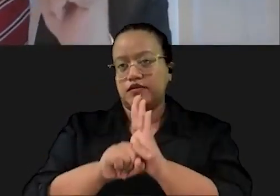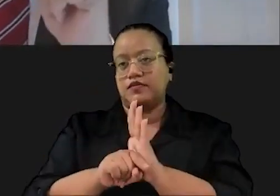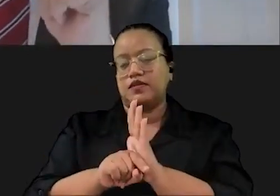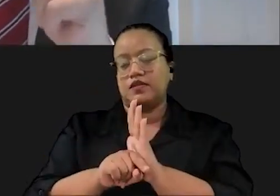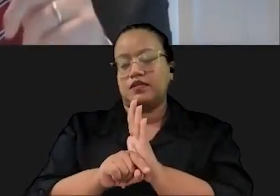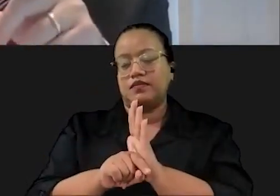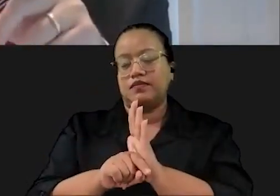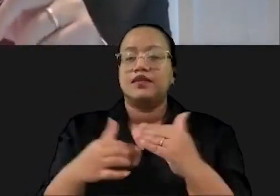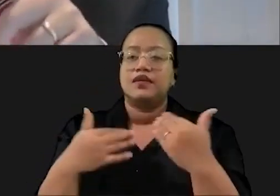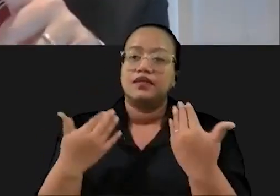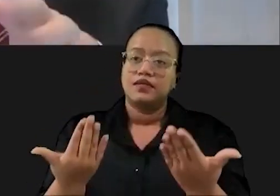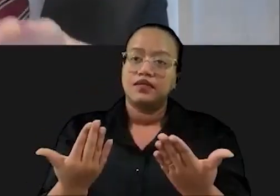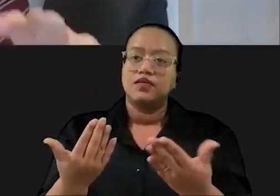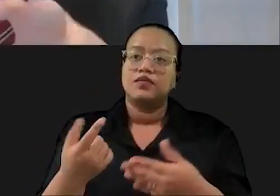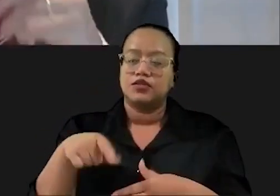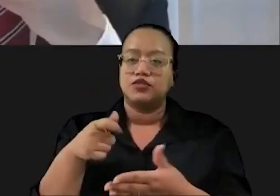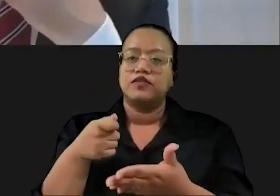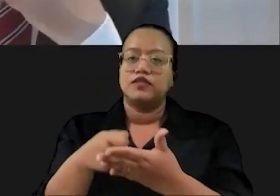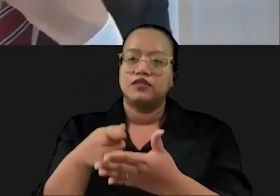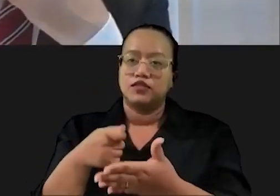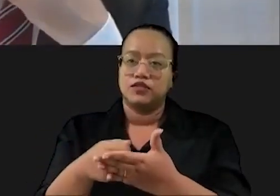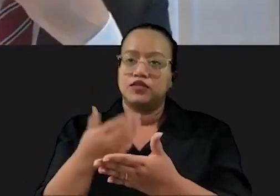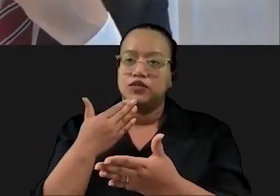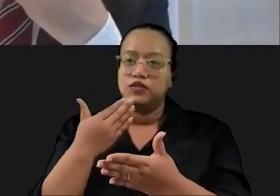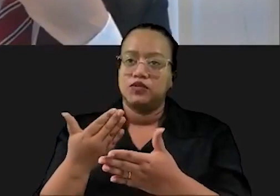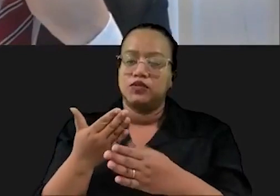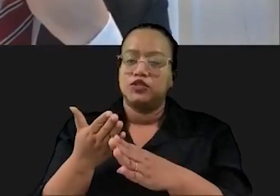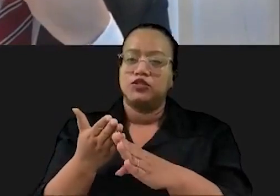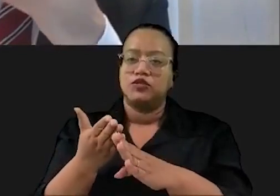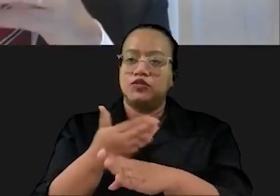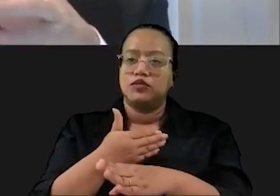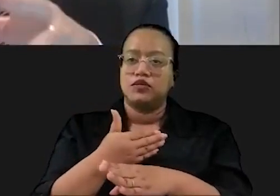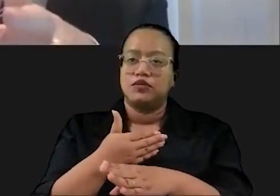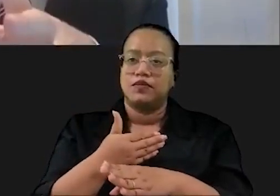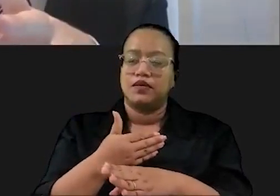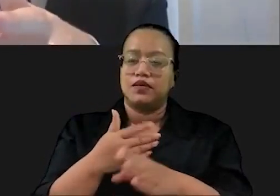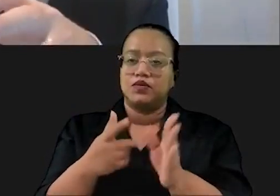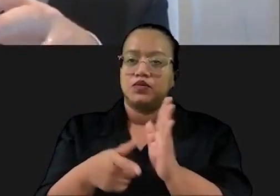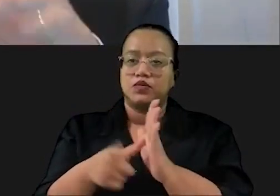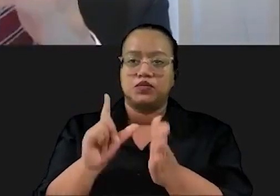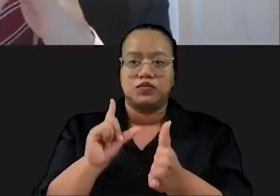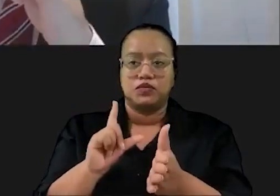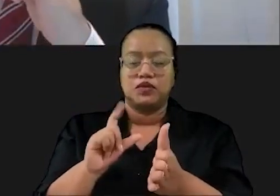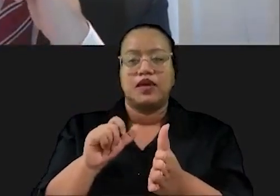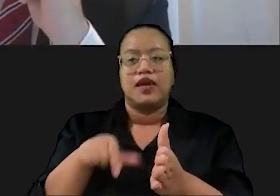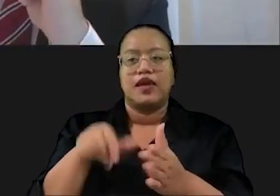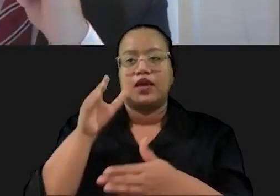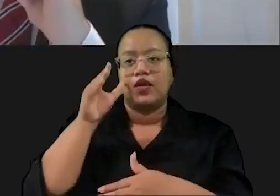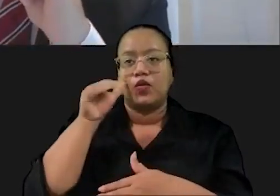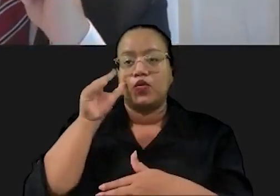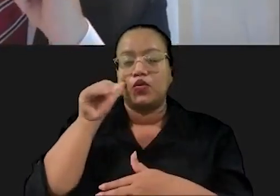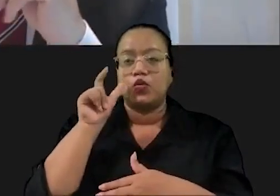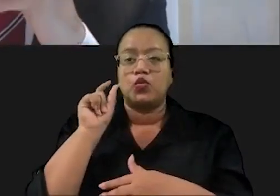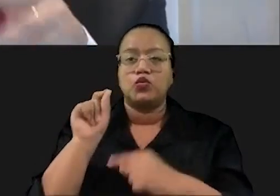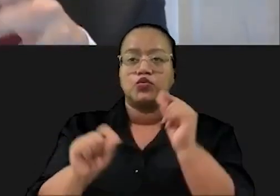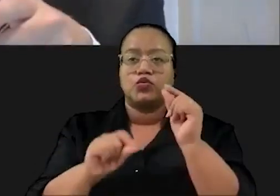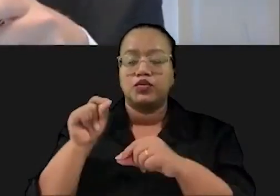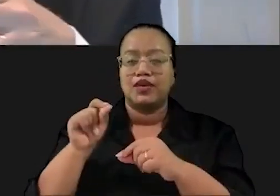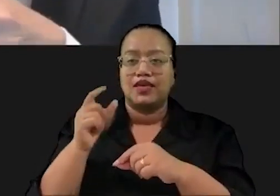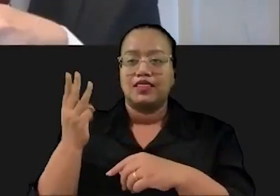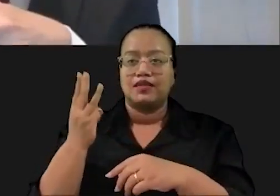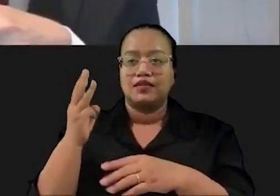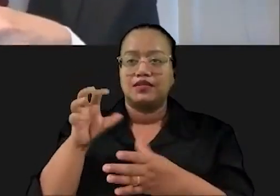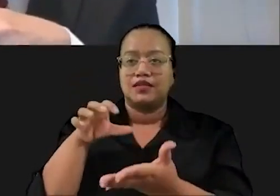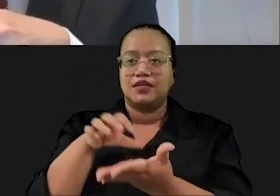administrativo. O que foi curioso, pelo menos aqui na terceira região, é que isso diminuiu muito o número de ajuizamento de processos em